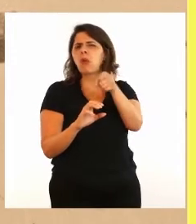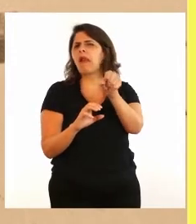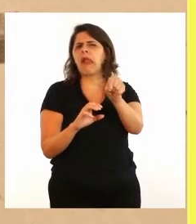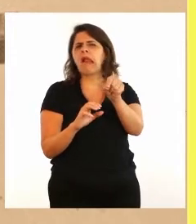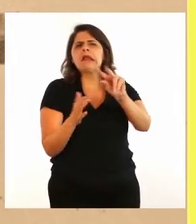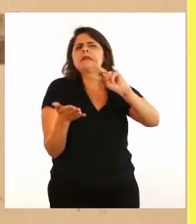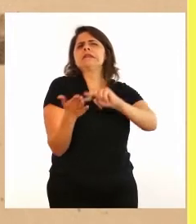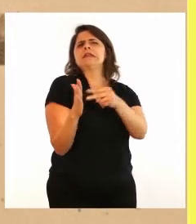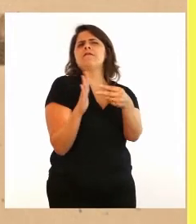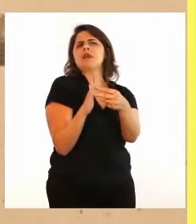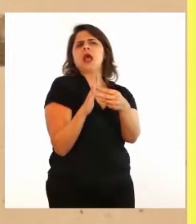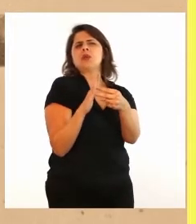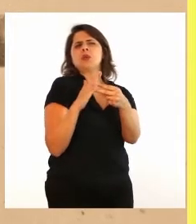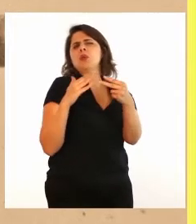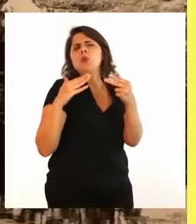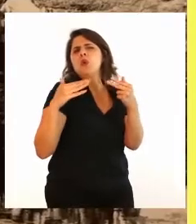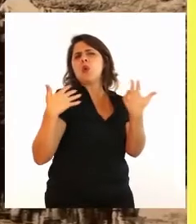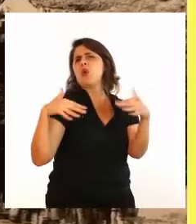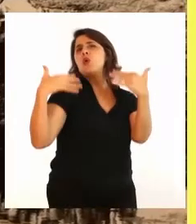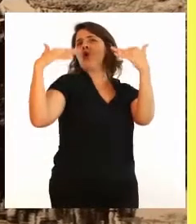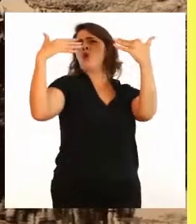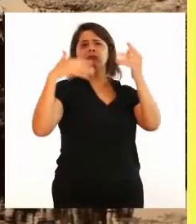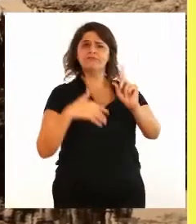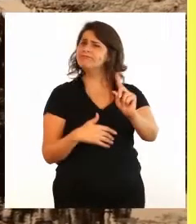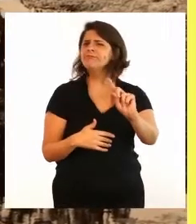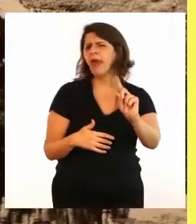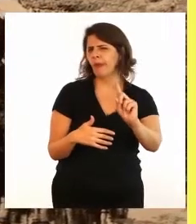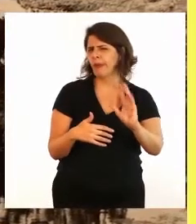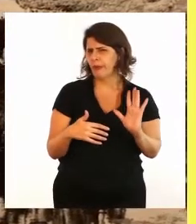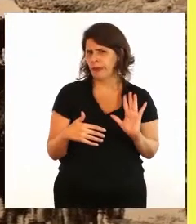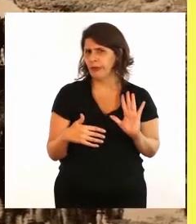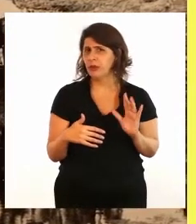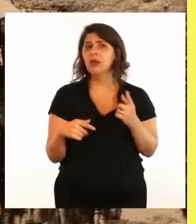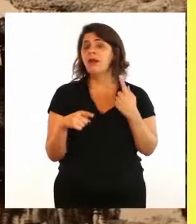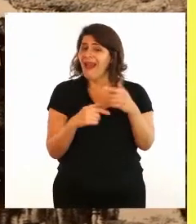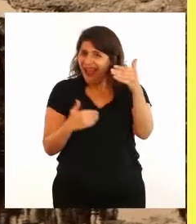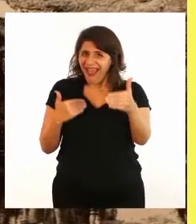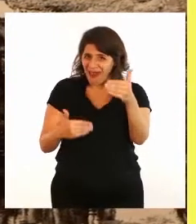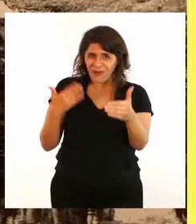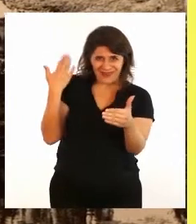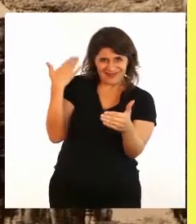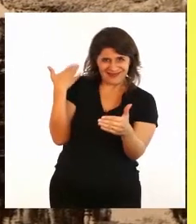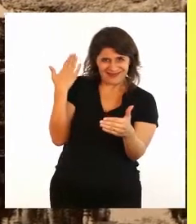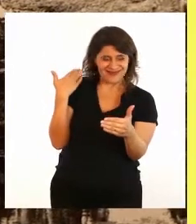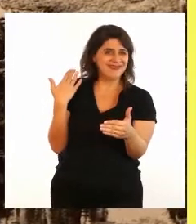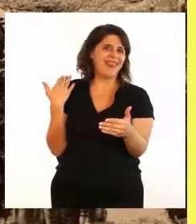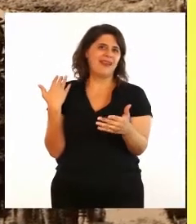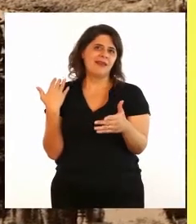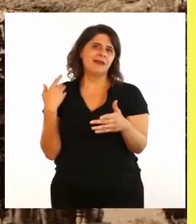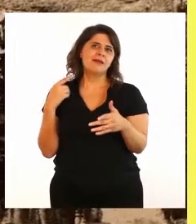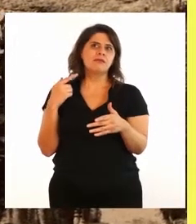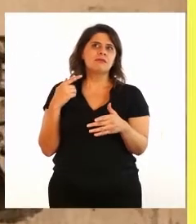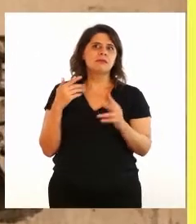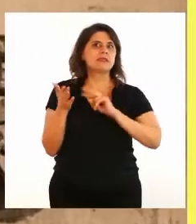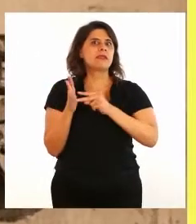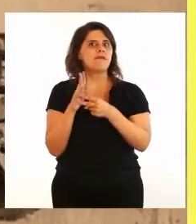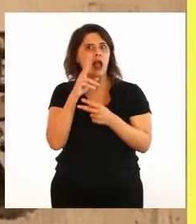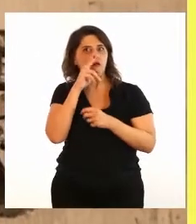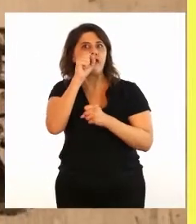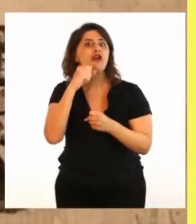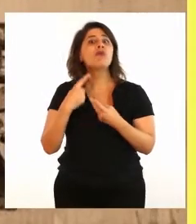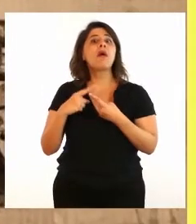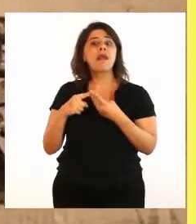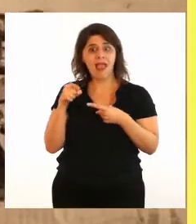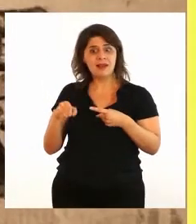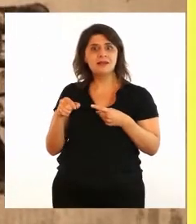grande significado, certo? Na época, é porque ele foi um dos